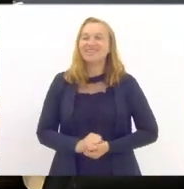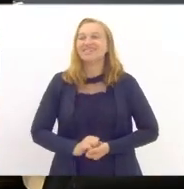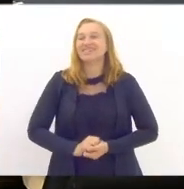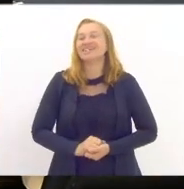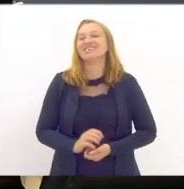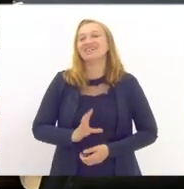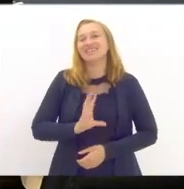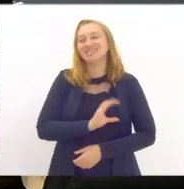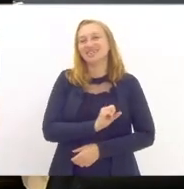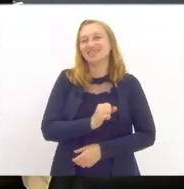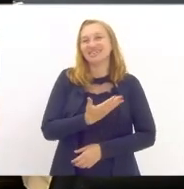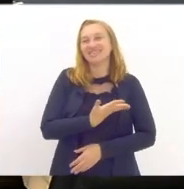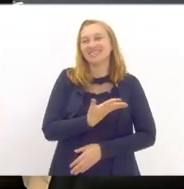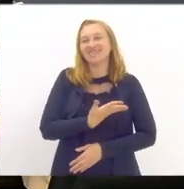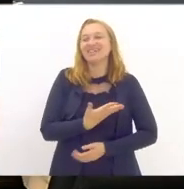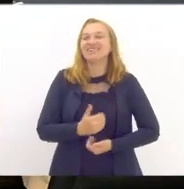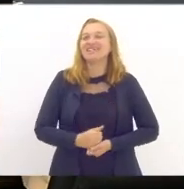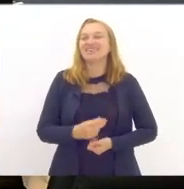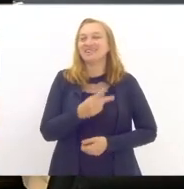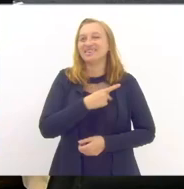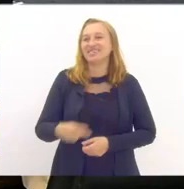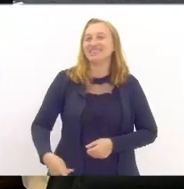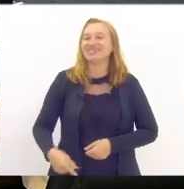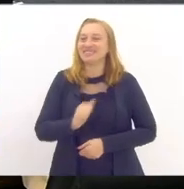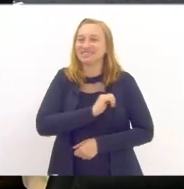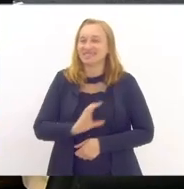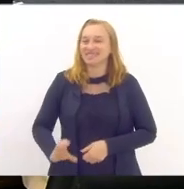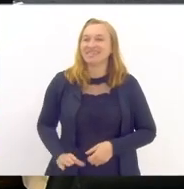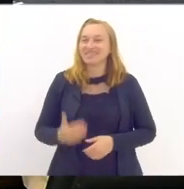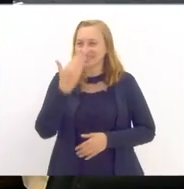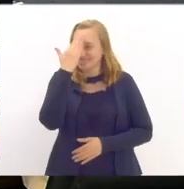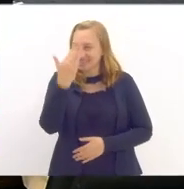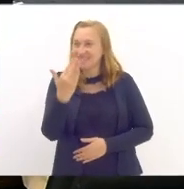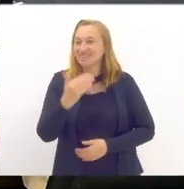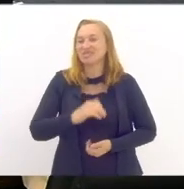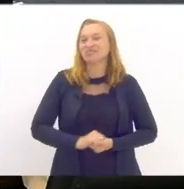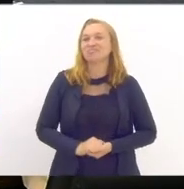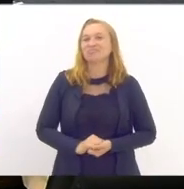Querido amigo, presidente André Siciliano, primeiro eu quero agradecer pela